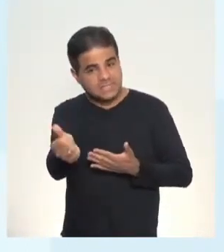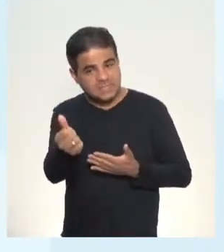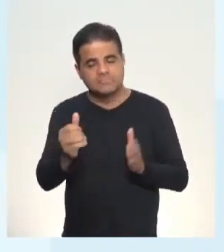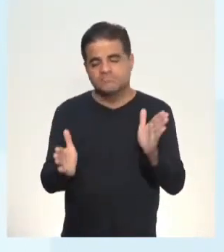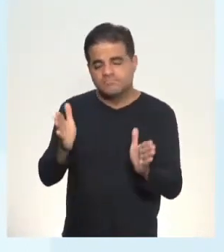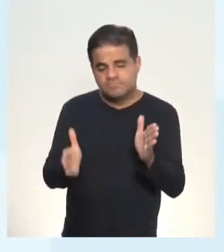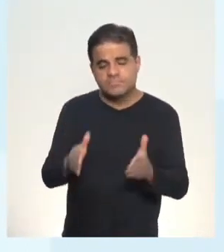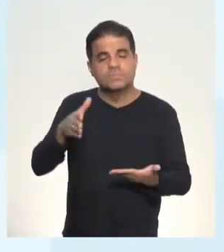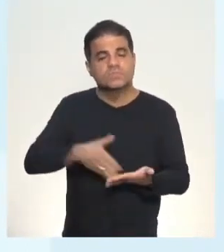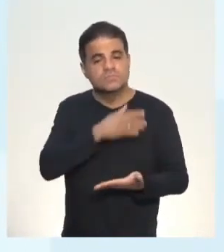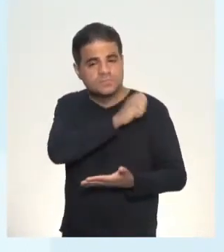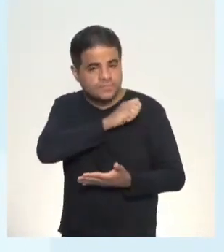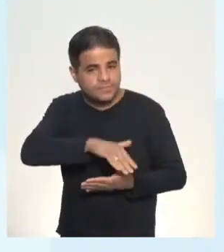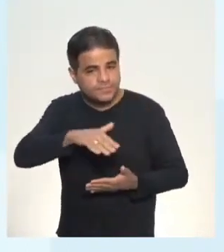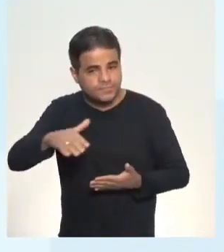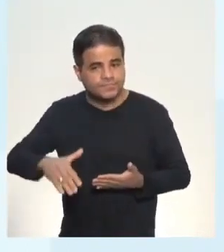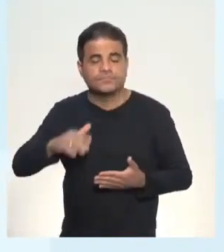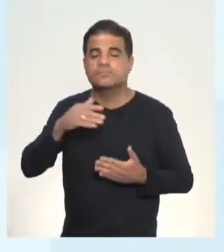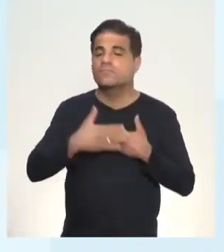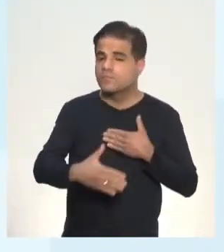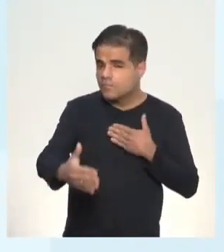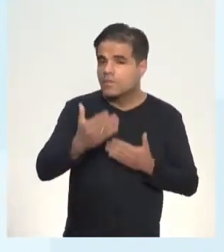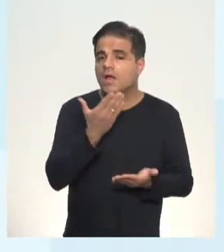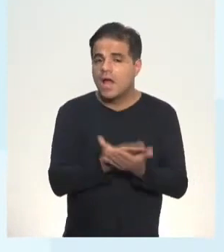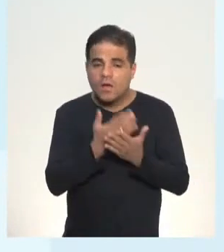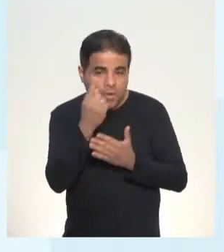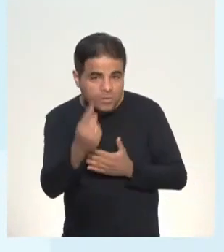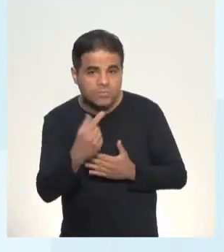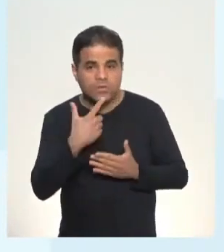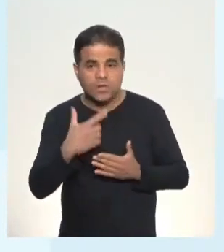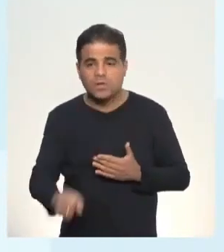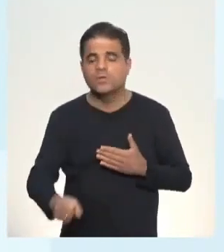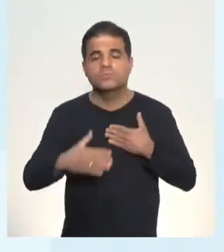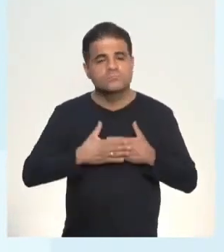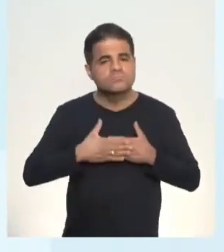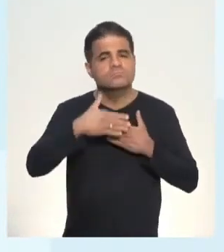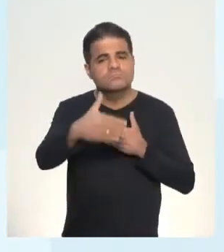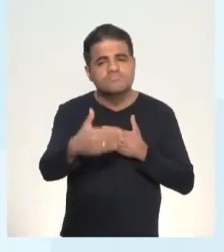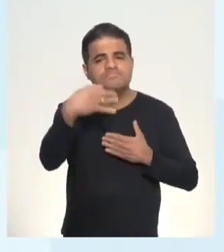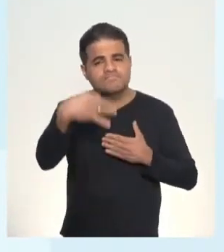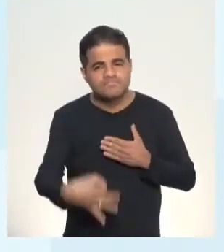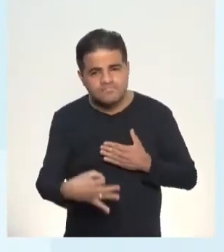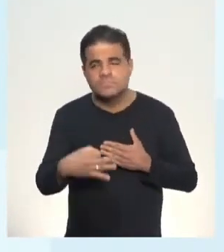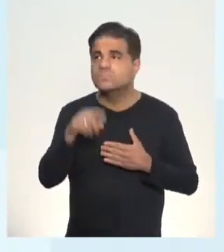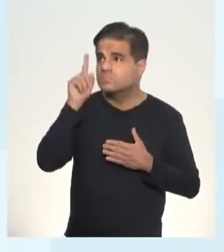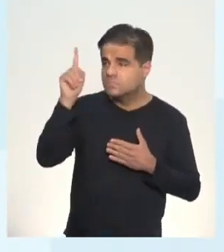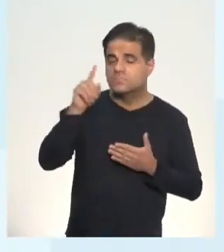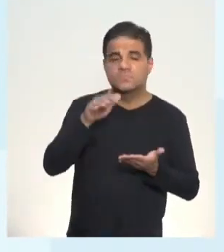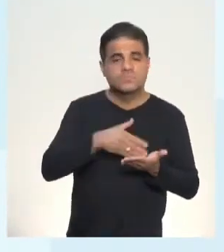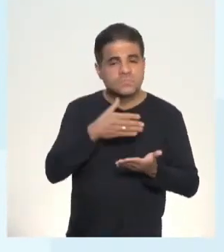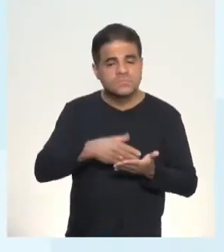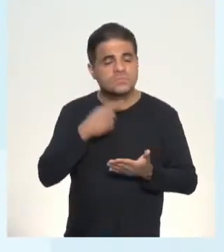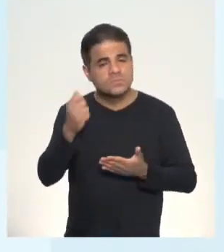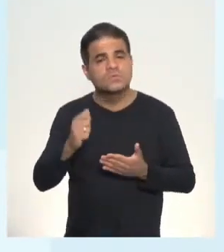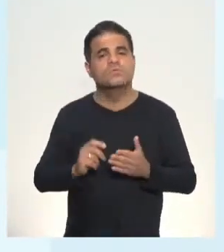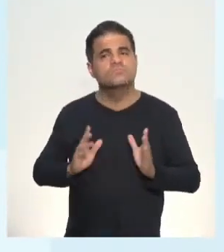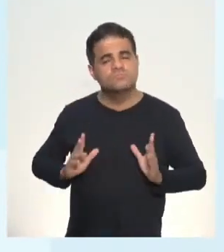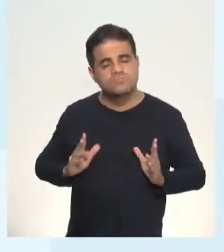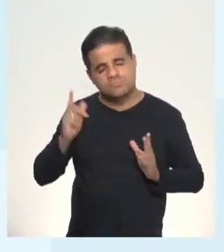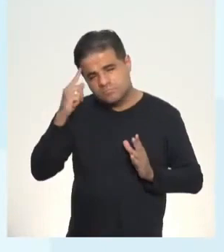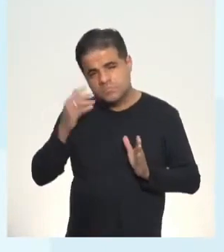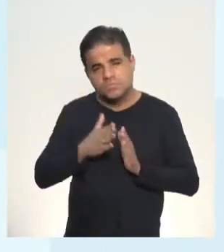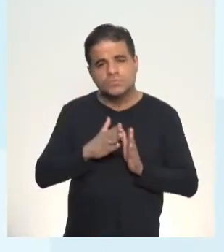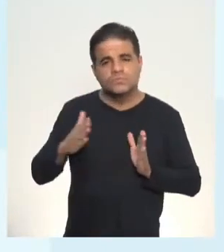36 do caderno do aluno, a aula 1, língua em funcionamento, exatamente a aula 1. A gente faz os recortes